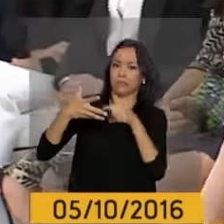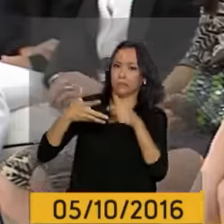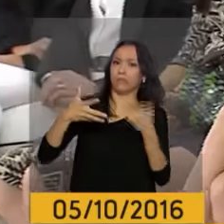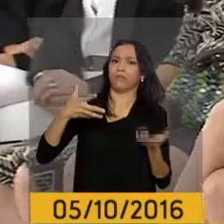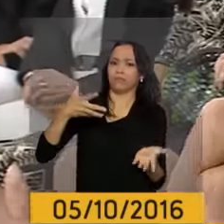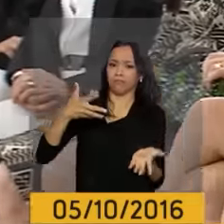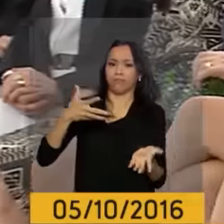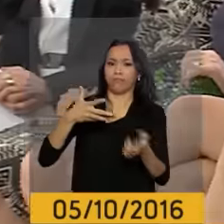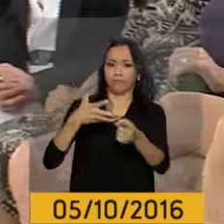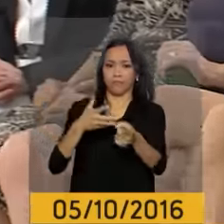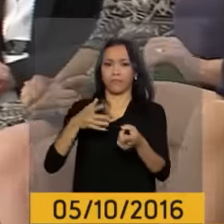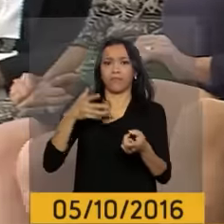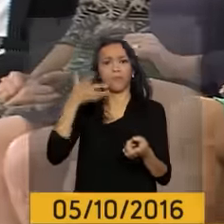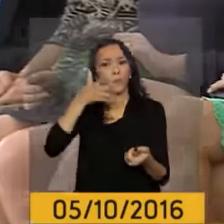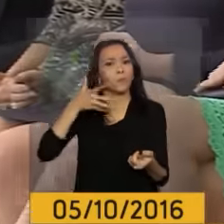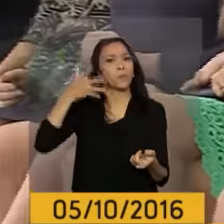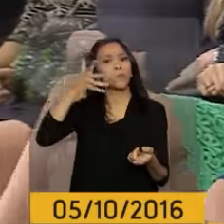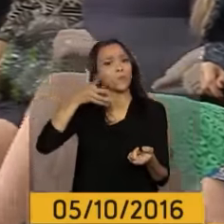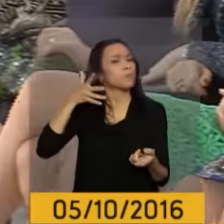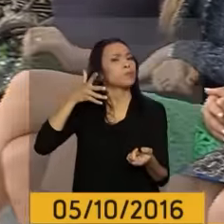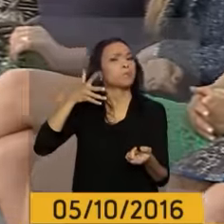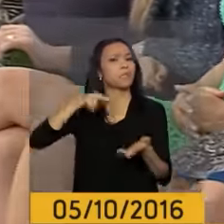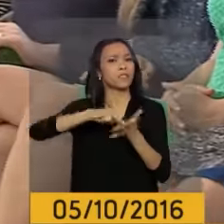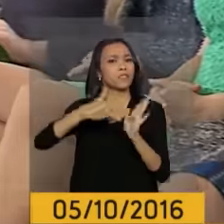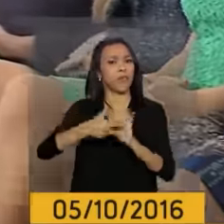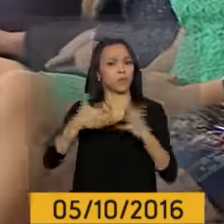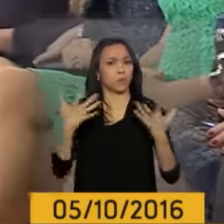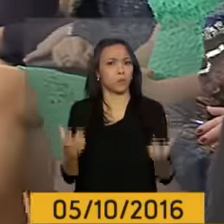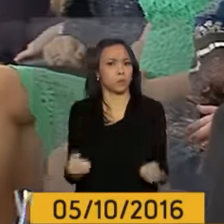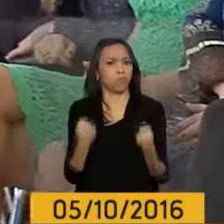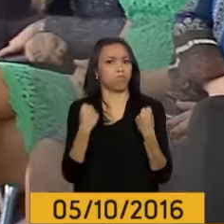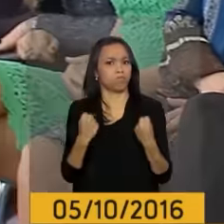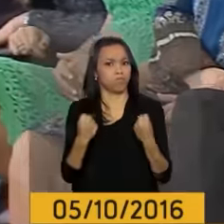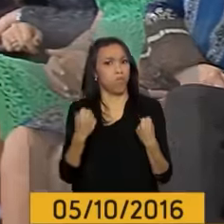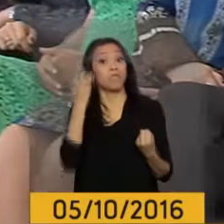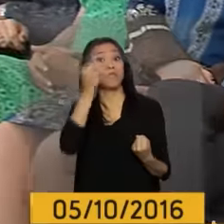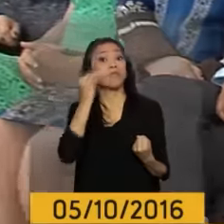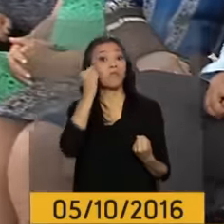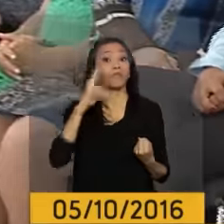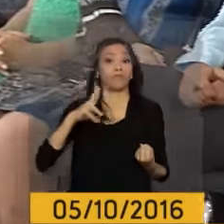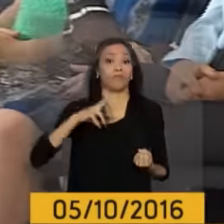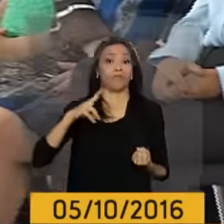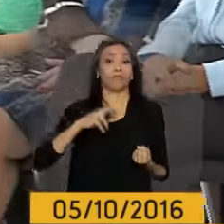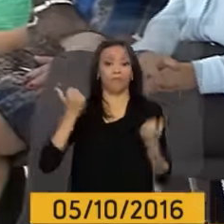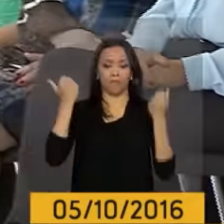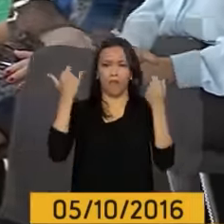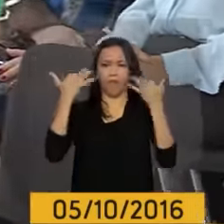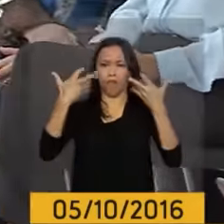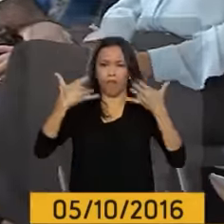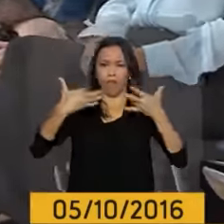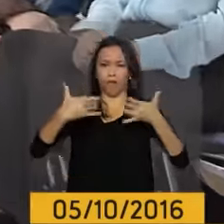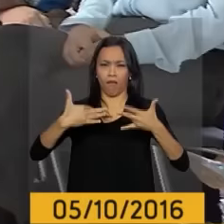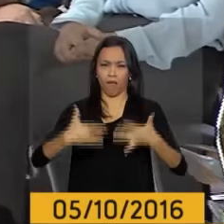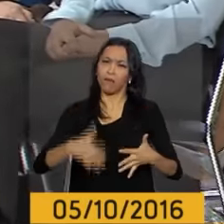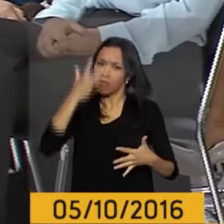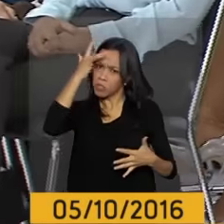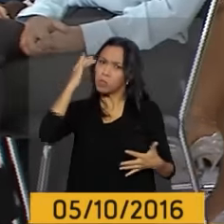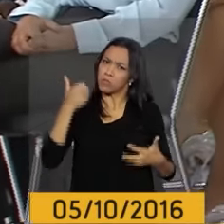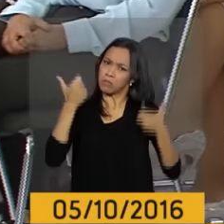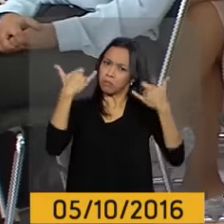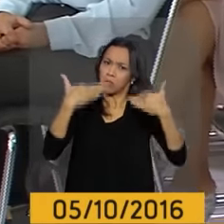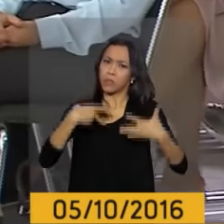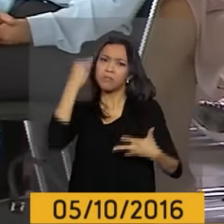Medeiros ganham, o senador Zé Medeiros ganham significado quando você traz uma experiência pessoal. E você relatou aqui